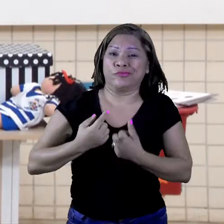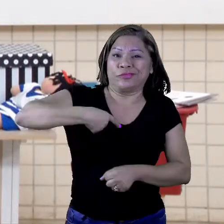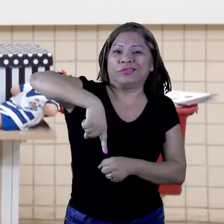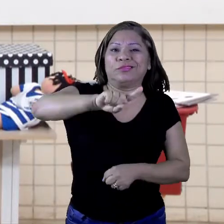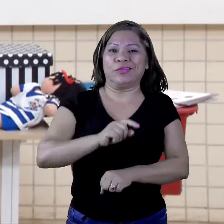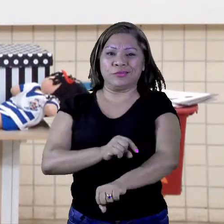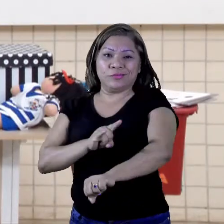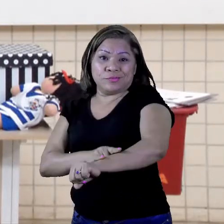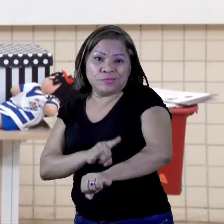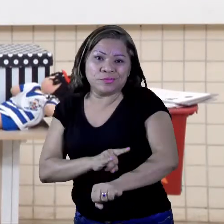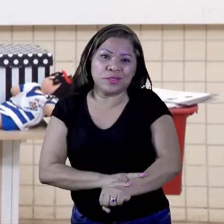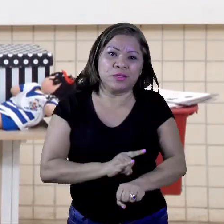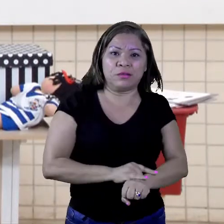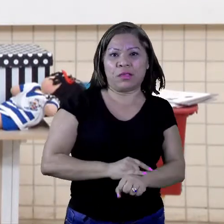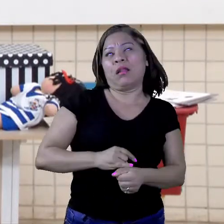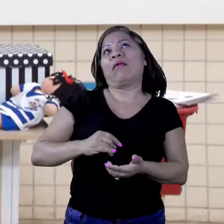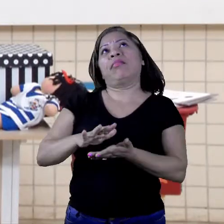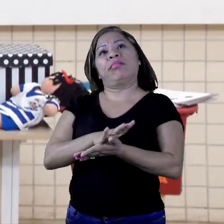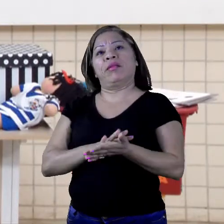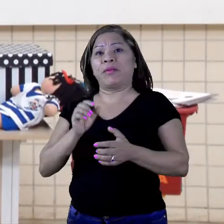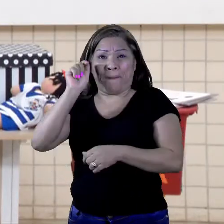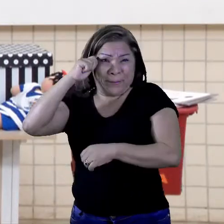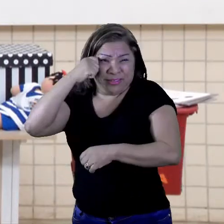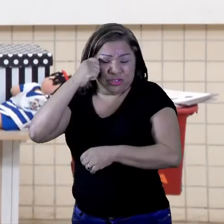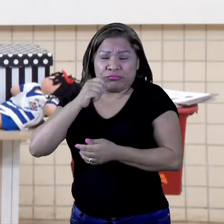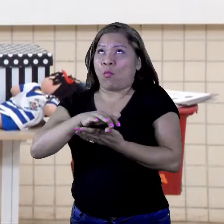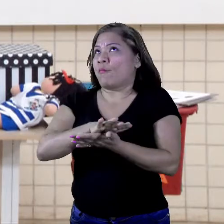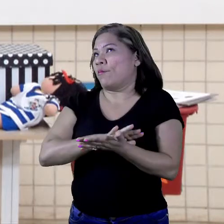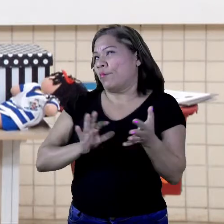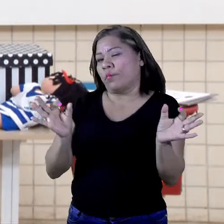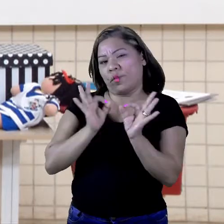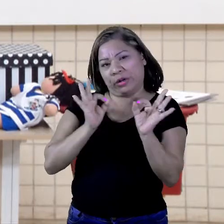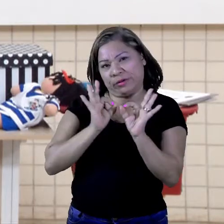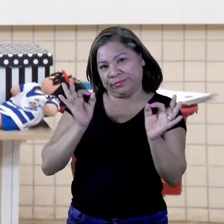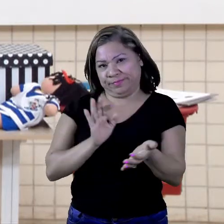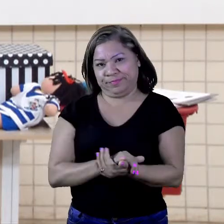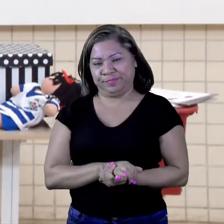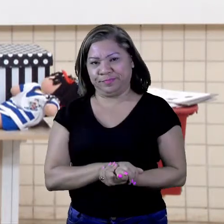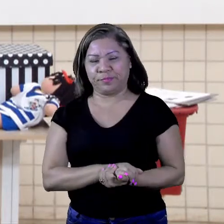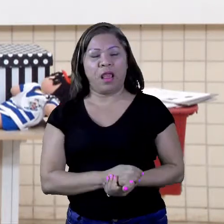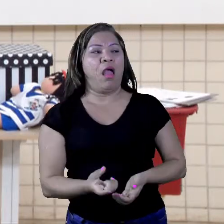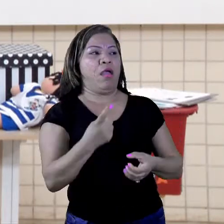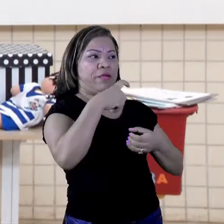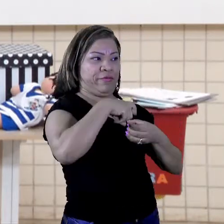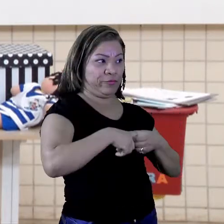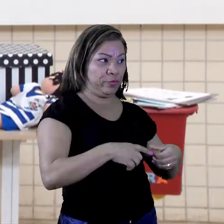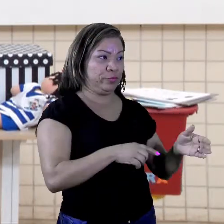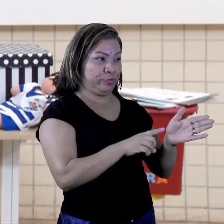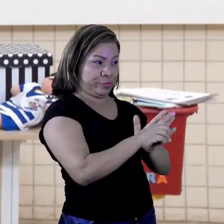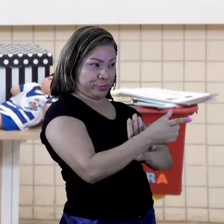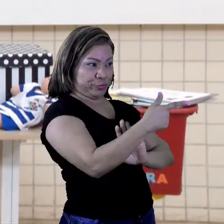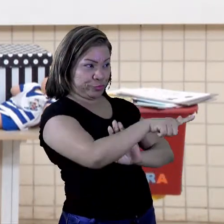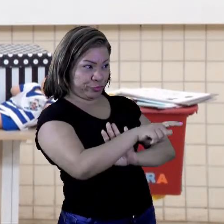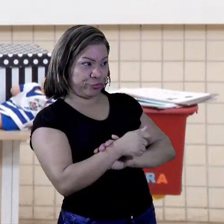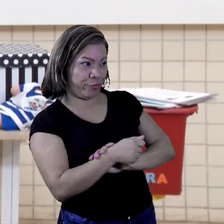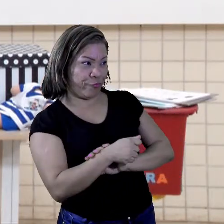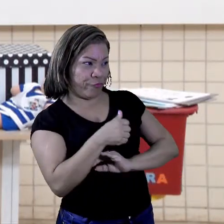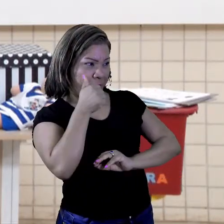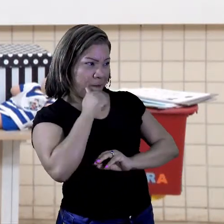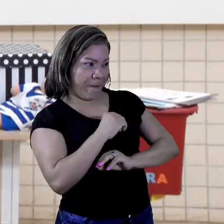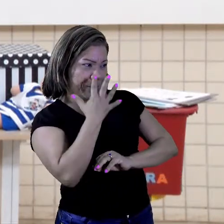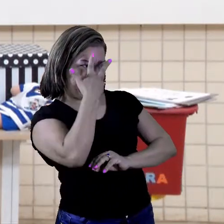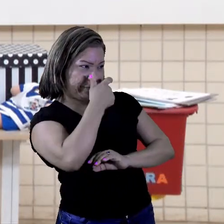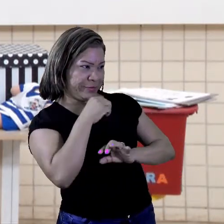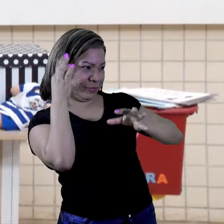pretinho. Então ele voltou para a casa da menina e perguntou outra vez, menina bonita do laço de fita, qual o